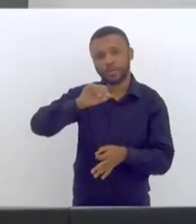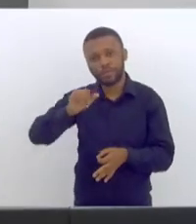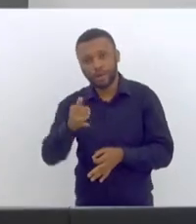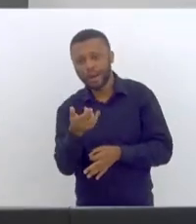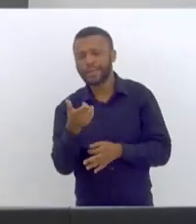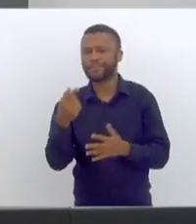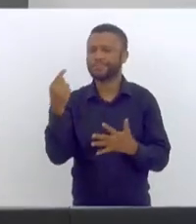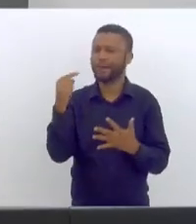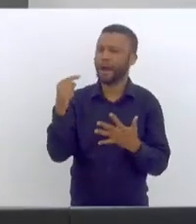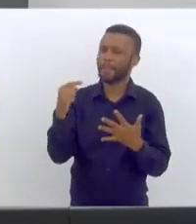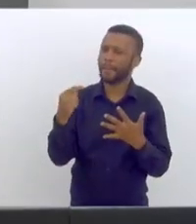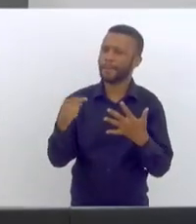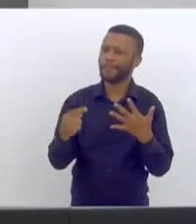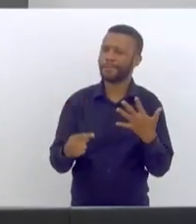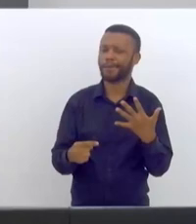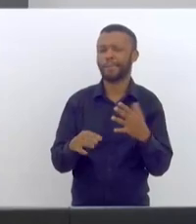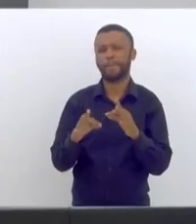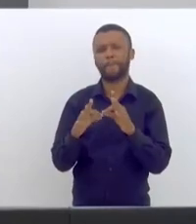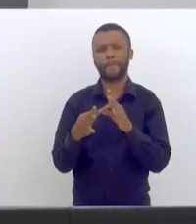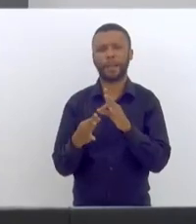aquelas conversas fiadas